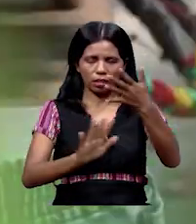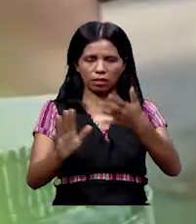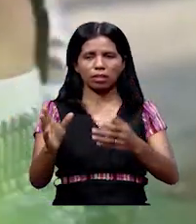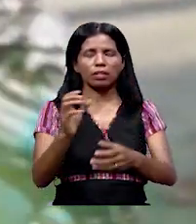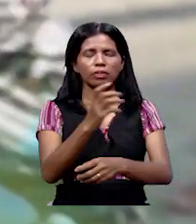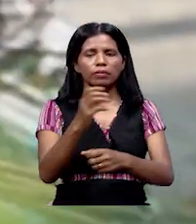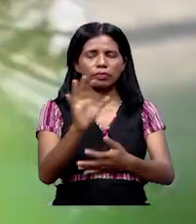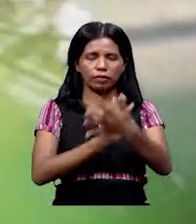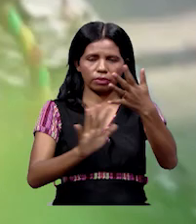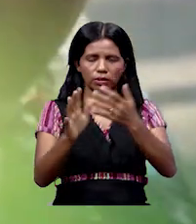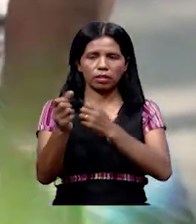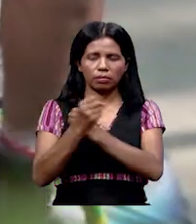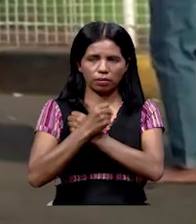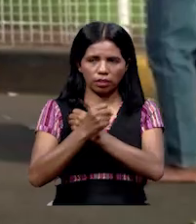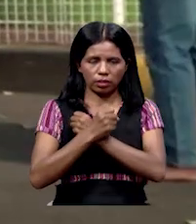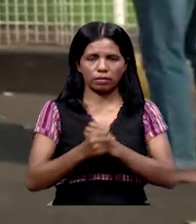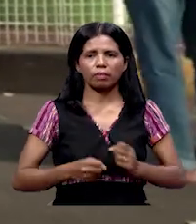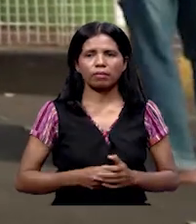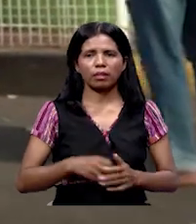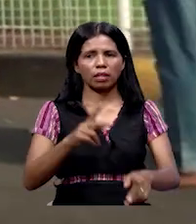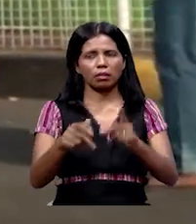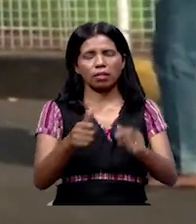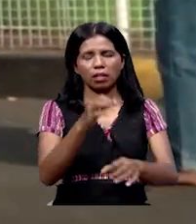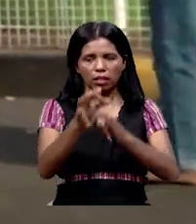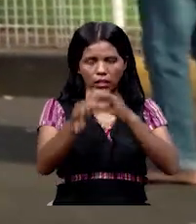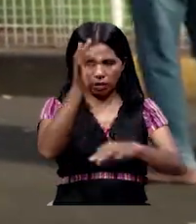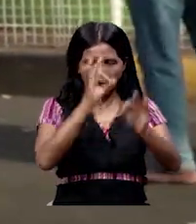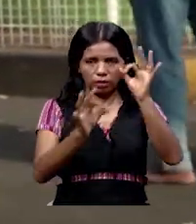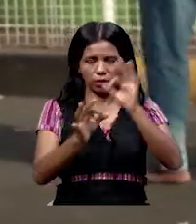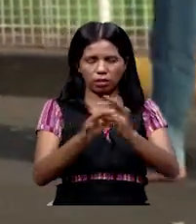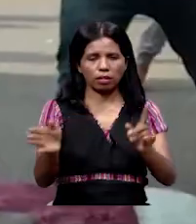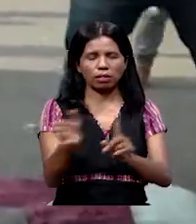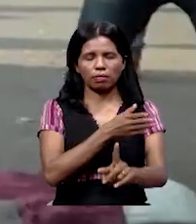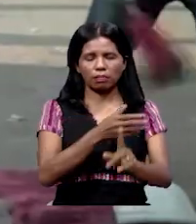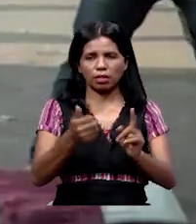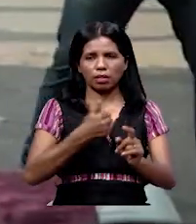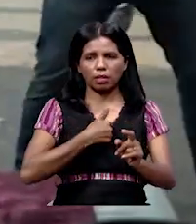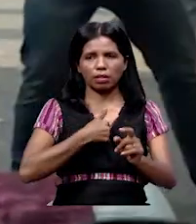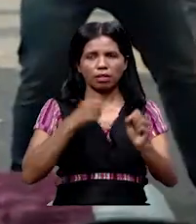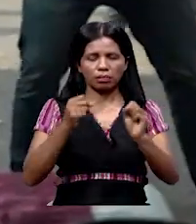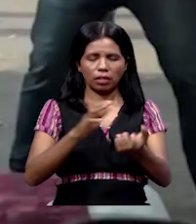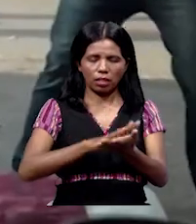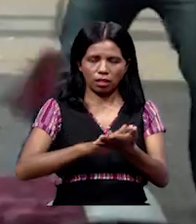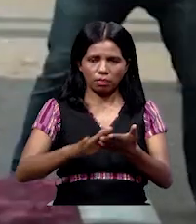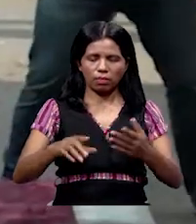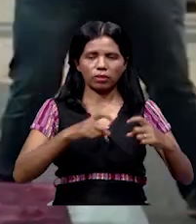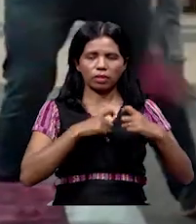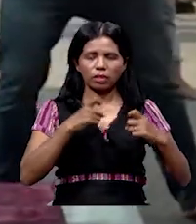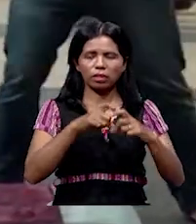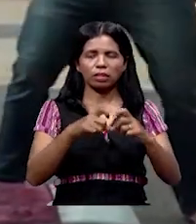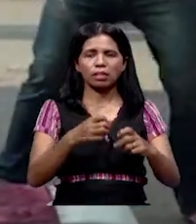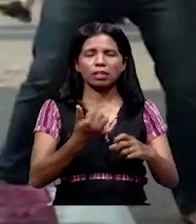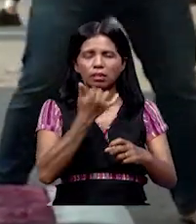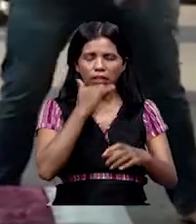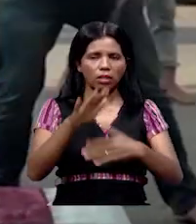hanesan forma adoração no demanda. Embalum fier katak pratica bakuan rasikne belehamos salasira hutu kura moras